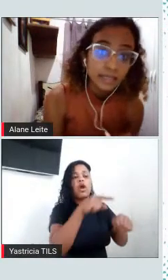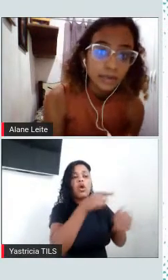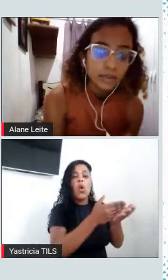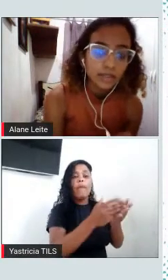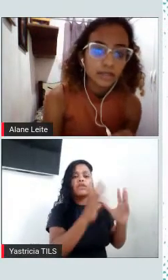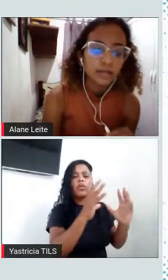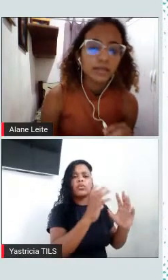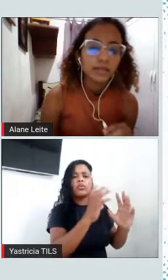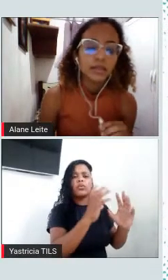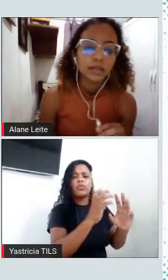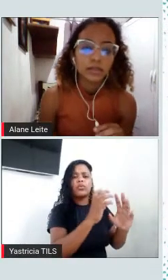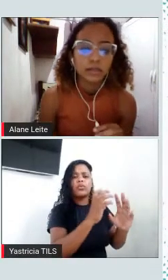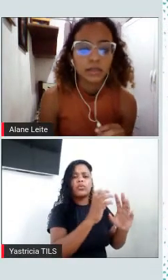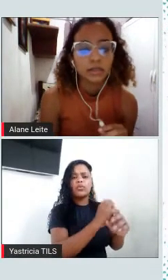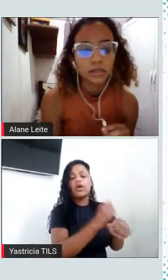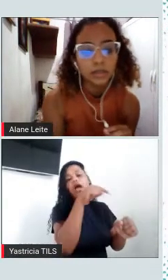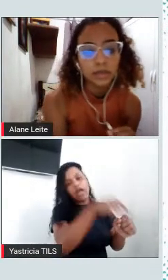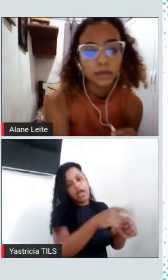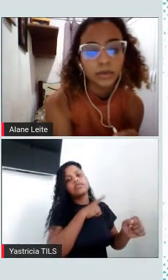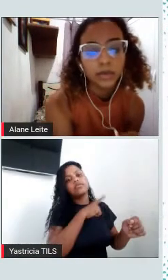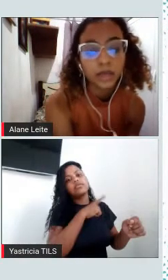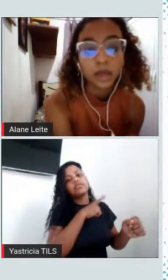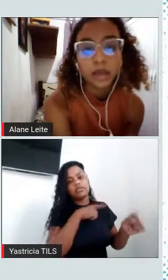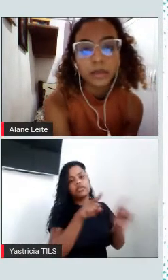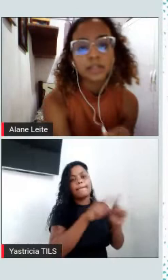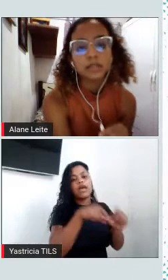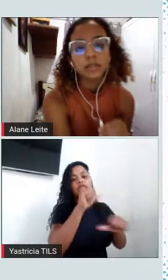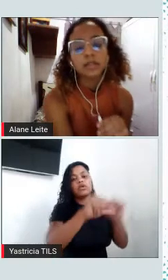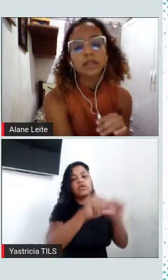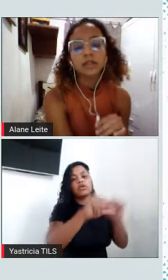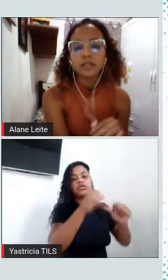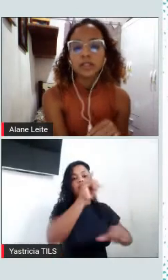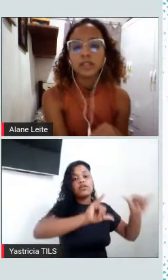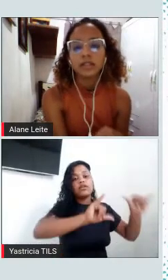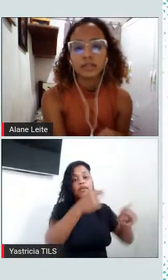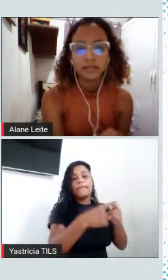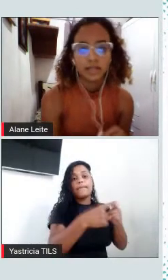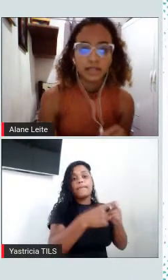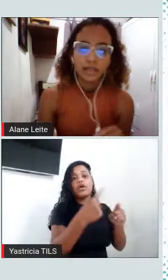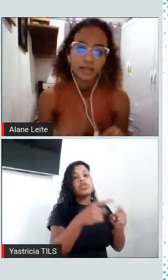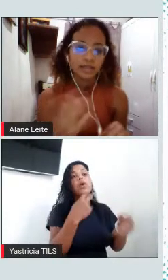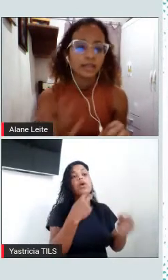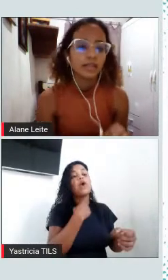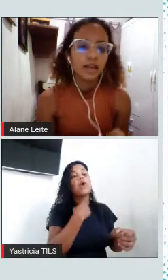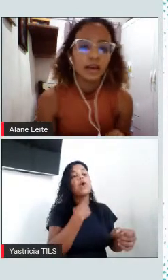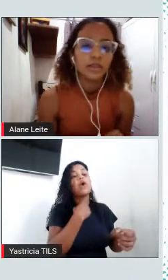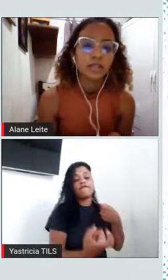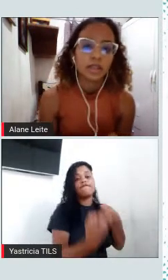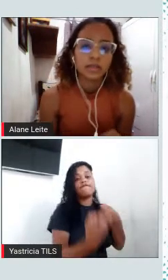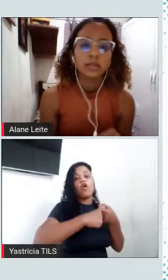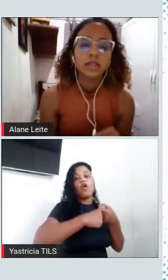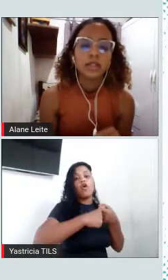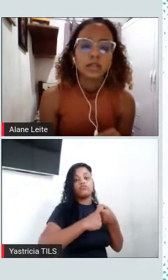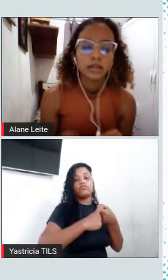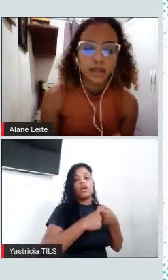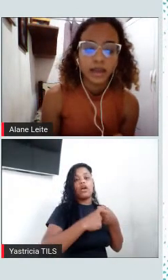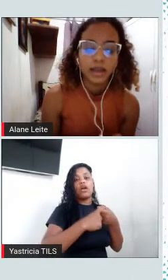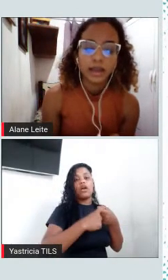Aí esse processo também vai ser uma transformação química, por quê? Porque a gente também não vai conseguir trazer a maçã ao